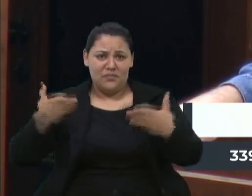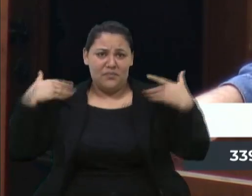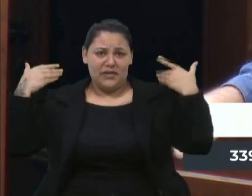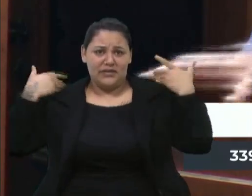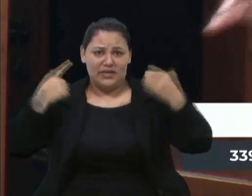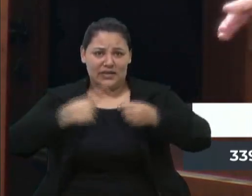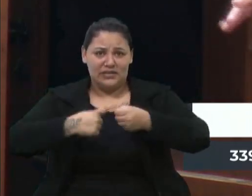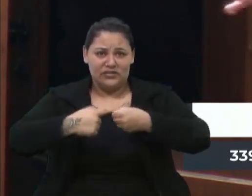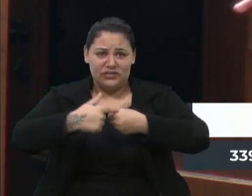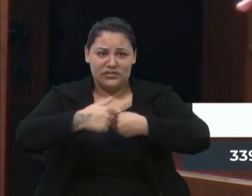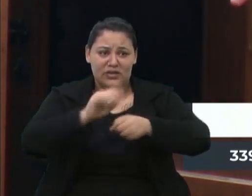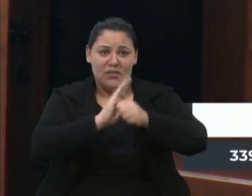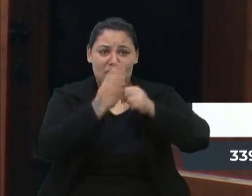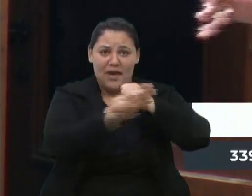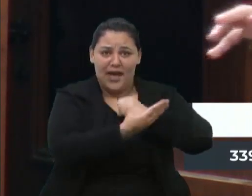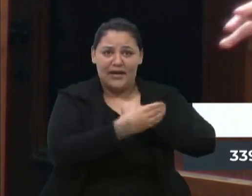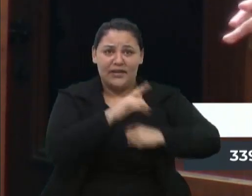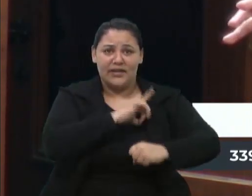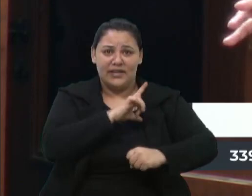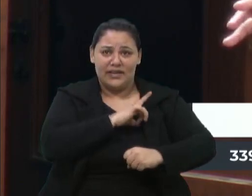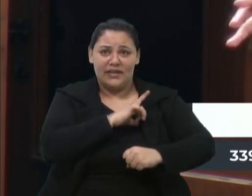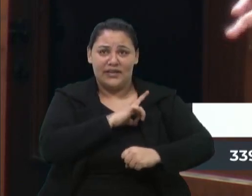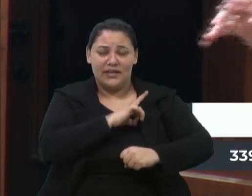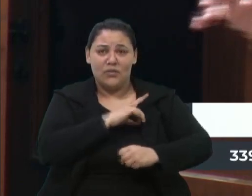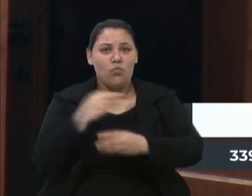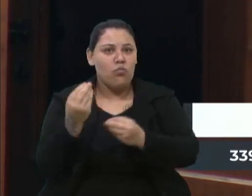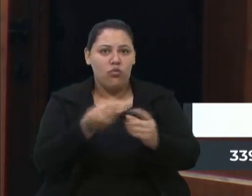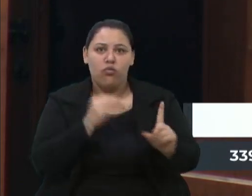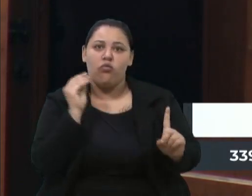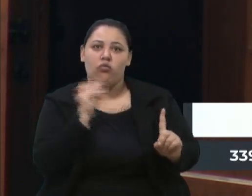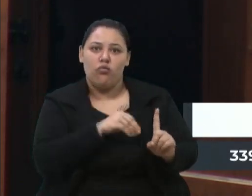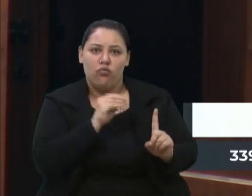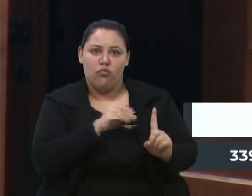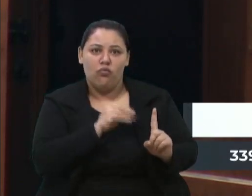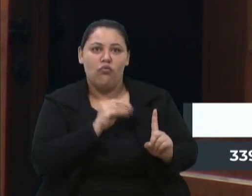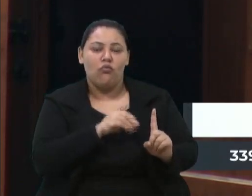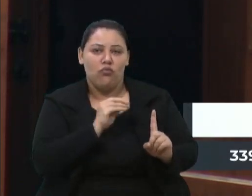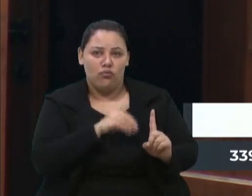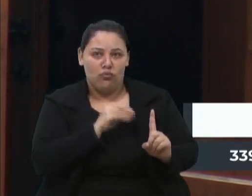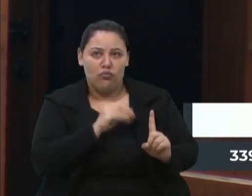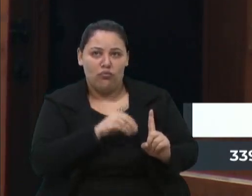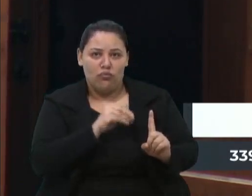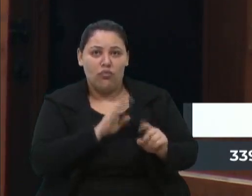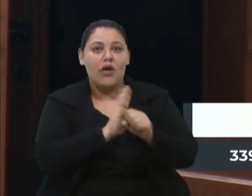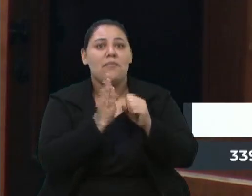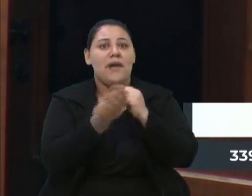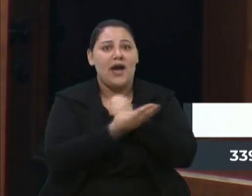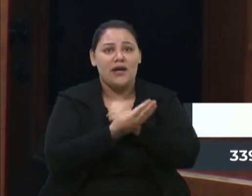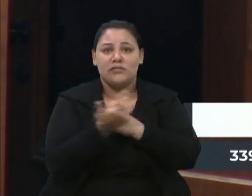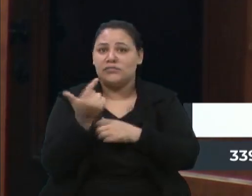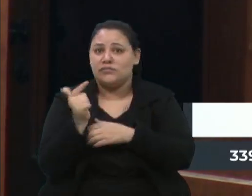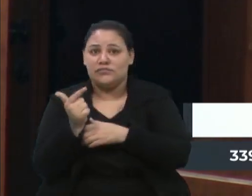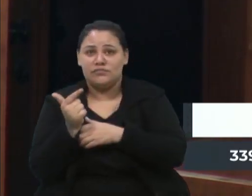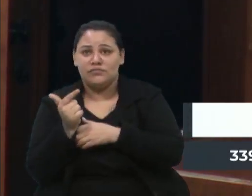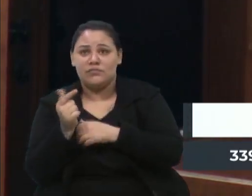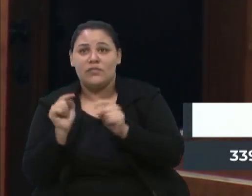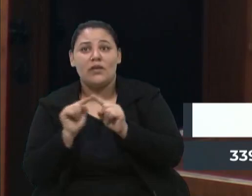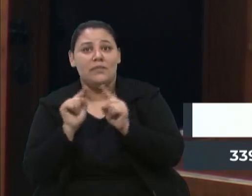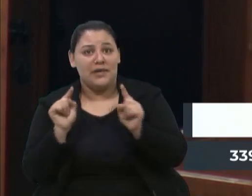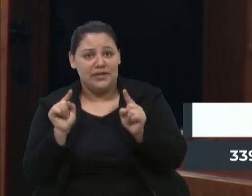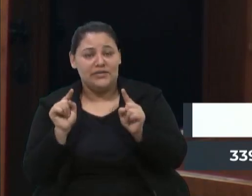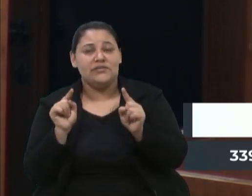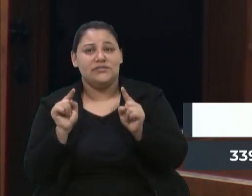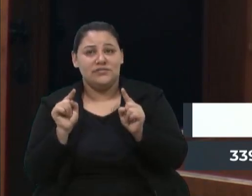de bairros em que nós temos alta vulnerabilidade e bairros que não são tidos como mas que são